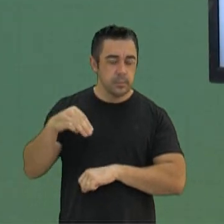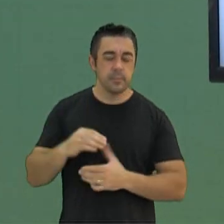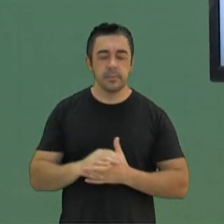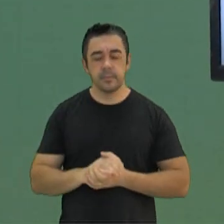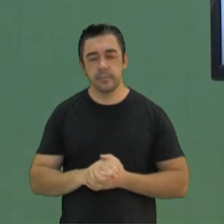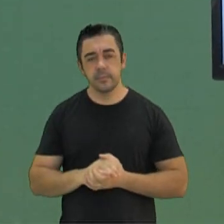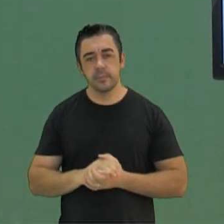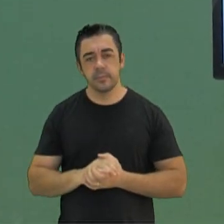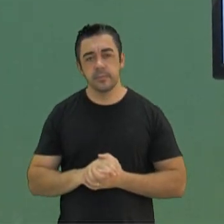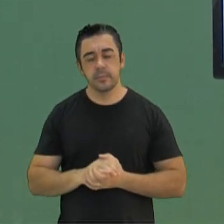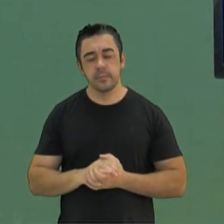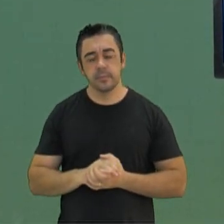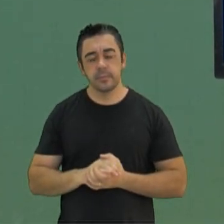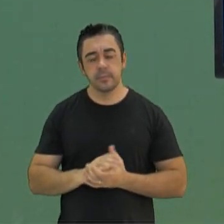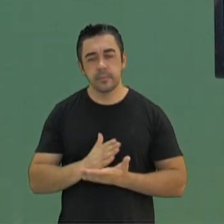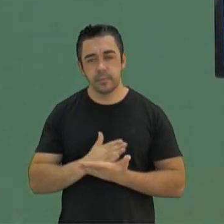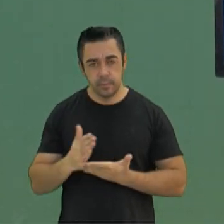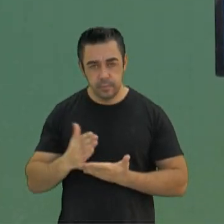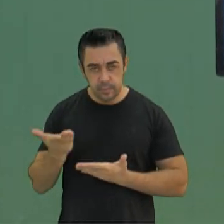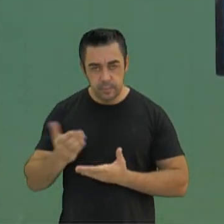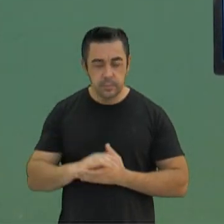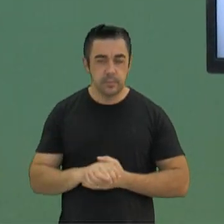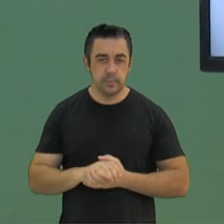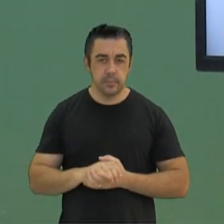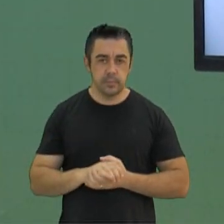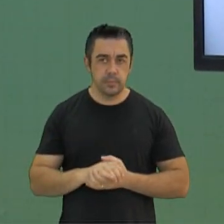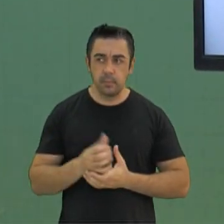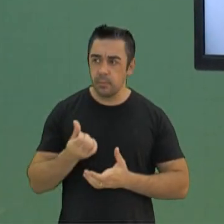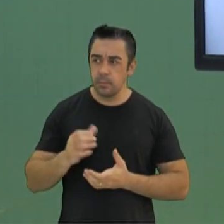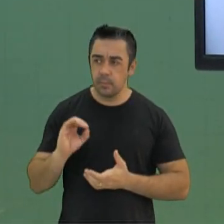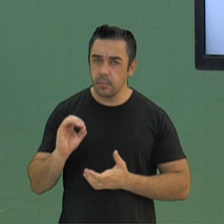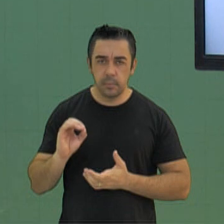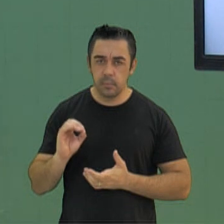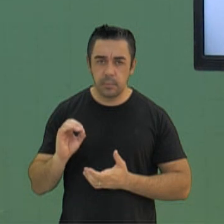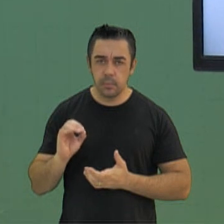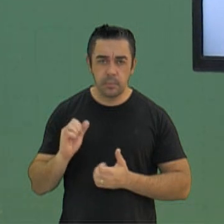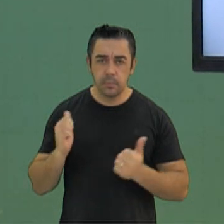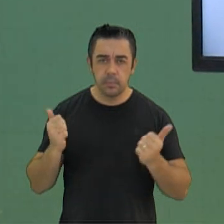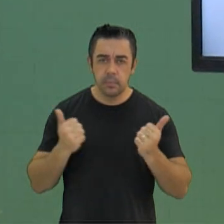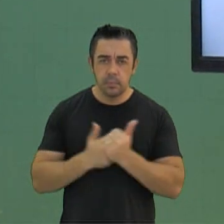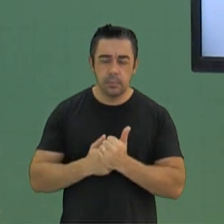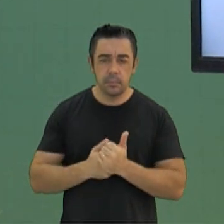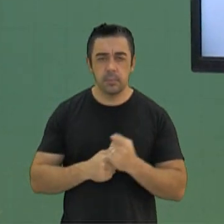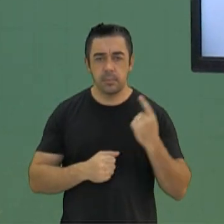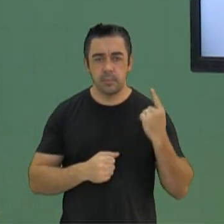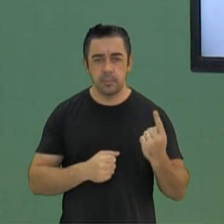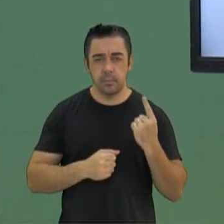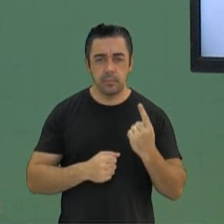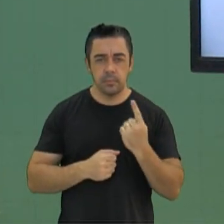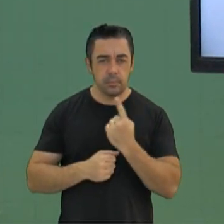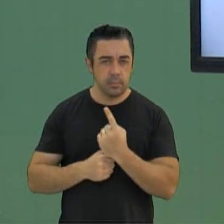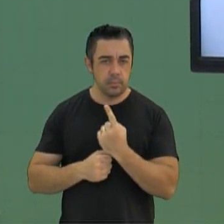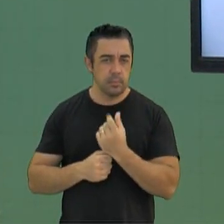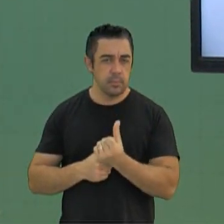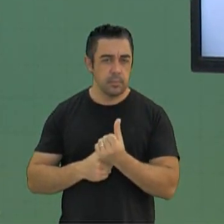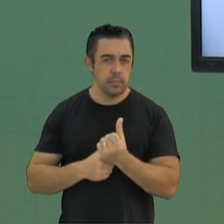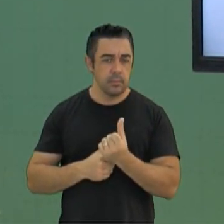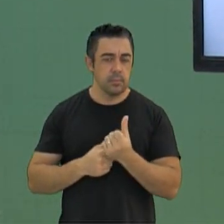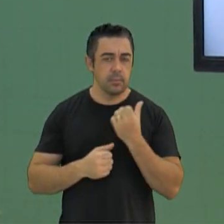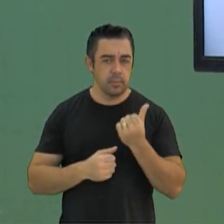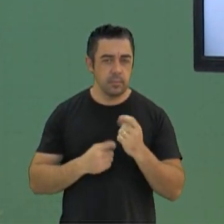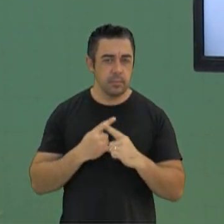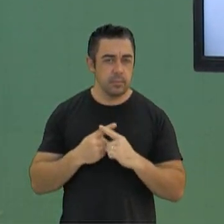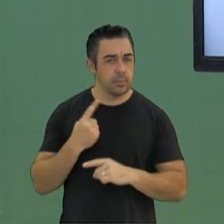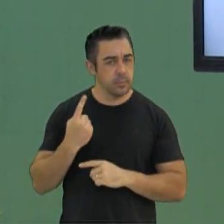por 60. Vamos começar lá. Tabuada do 60. Qual é mais perto do 116? 60 vezes